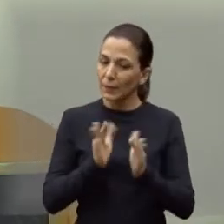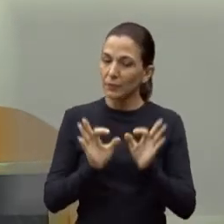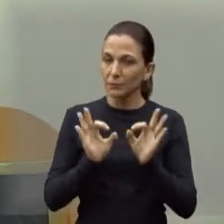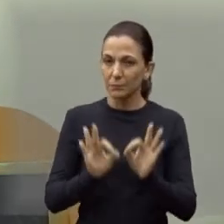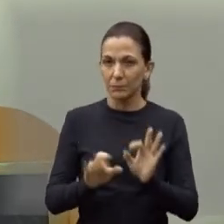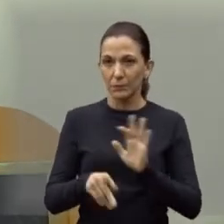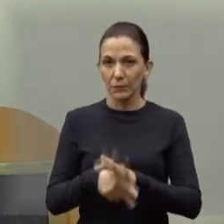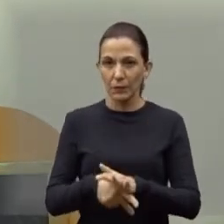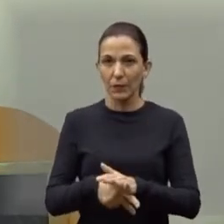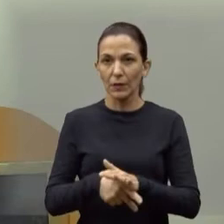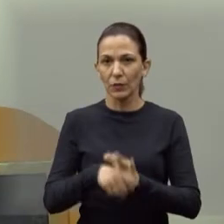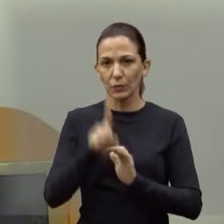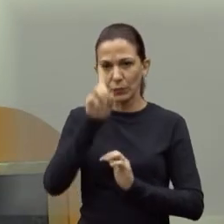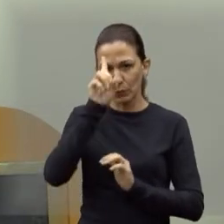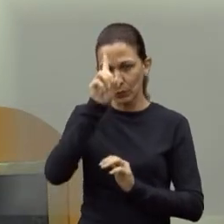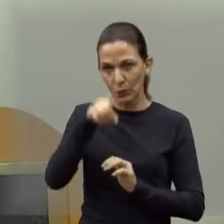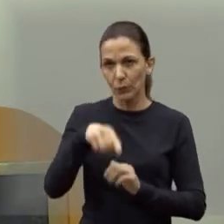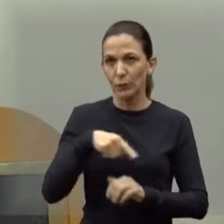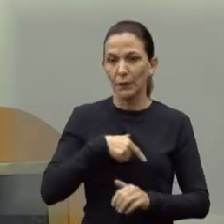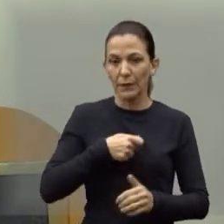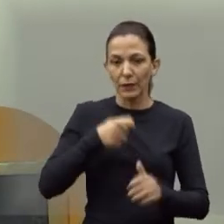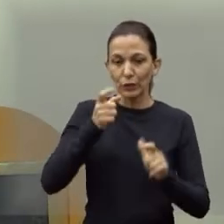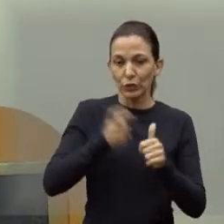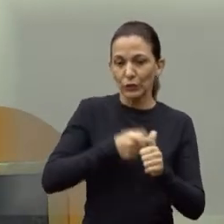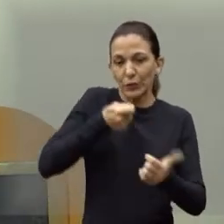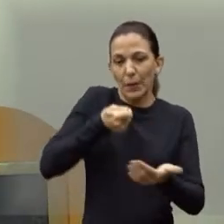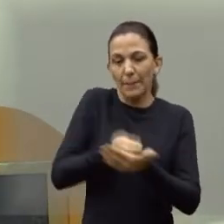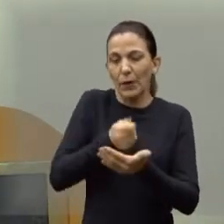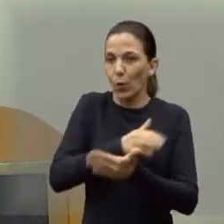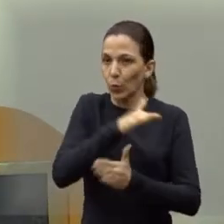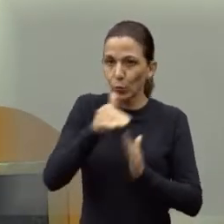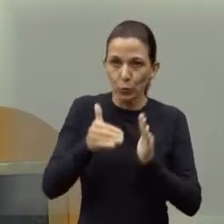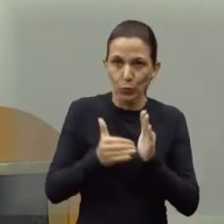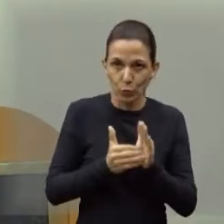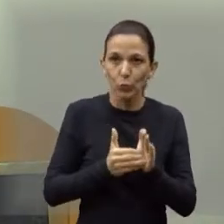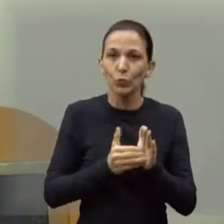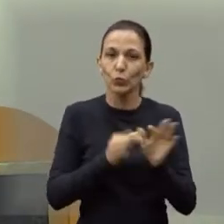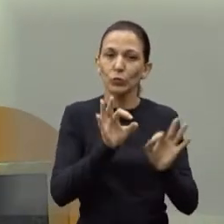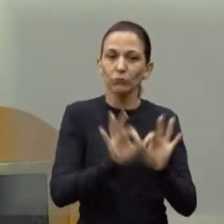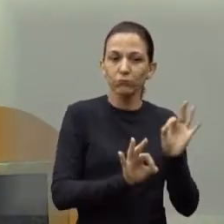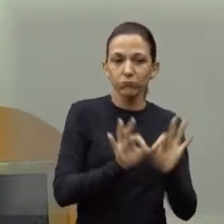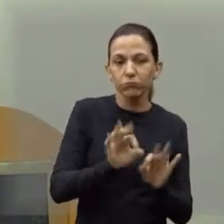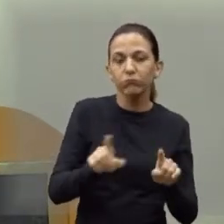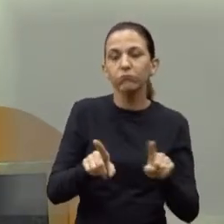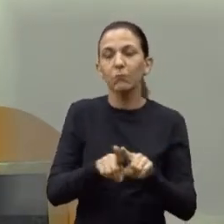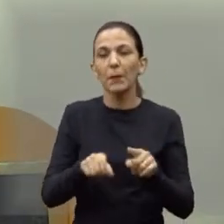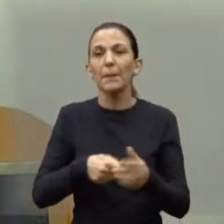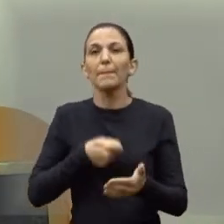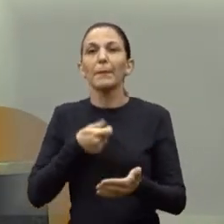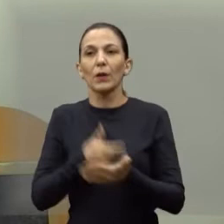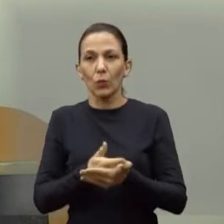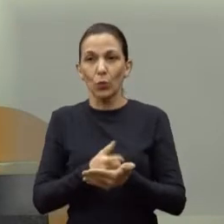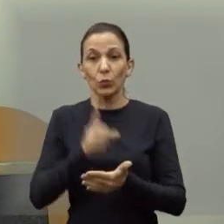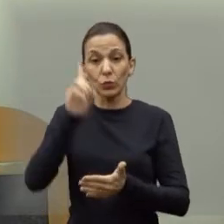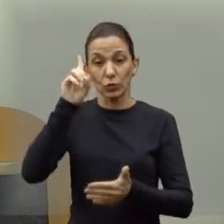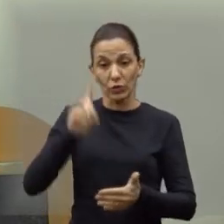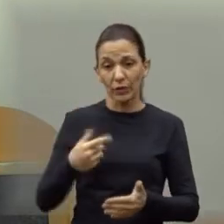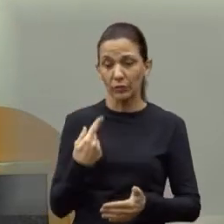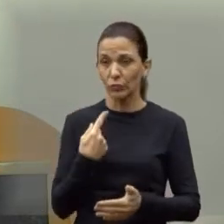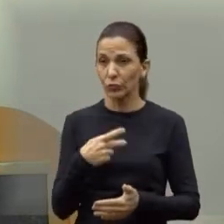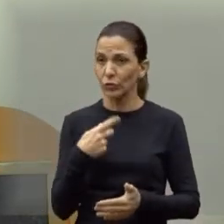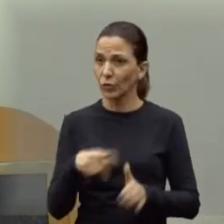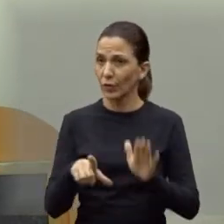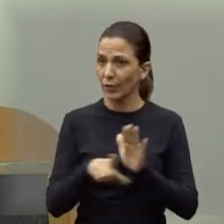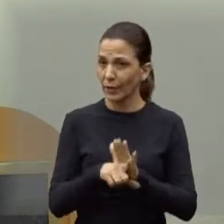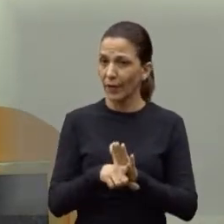o proprietário pagou todas as dívidas, inclusive as benfeitorias realizadas, e teria direito